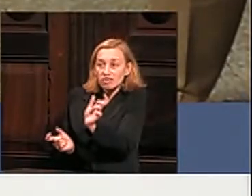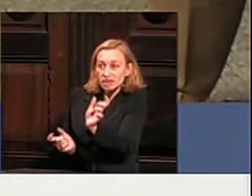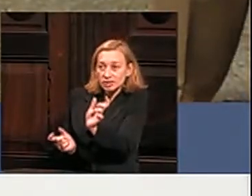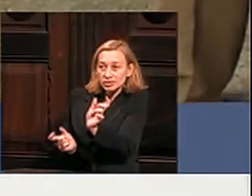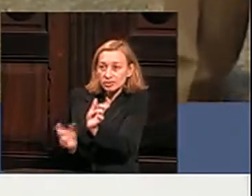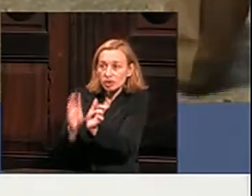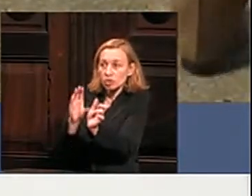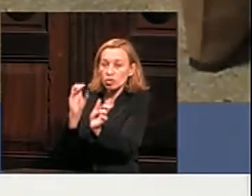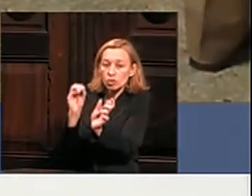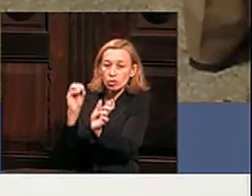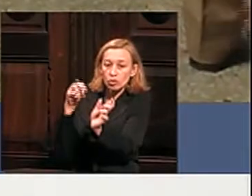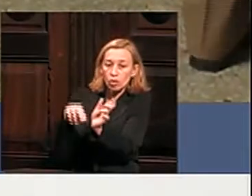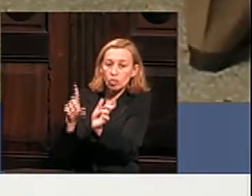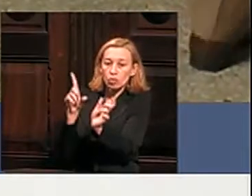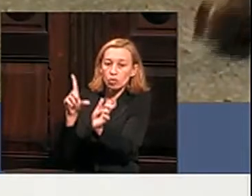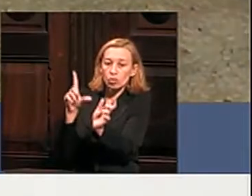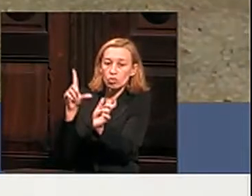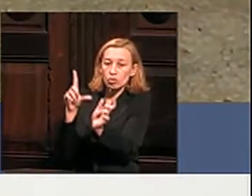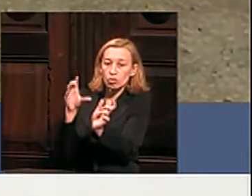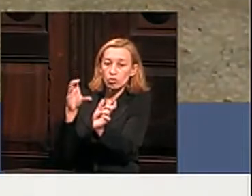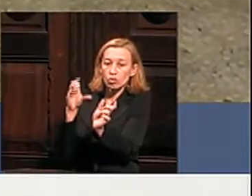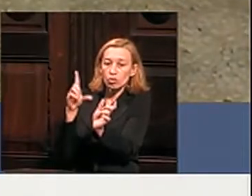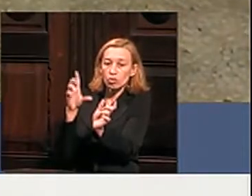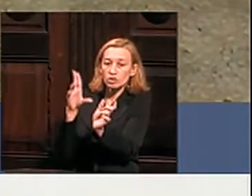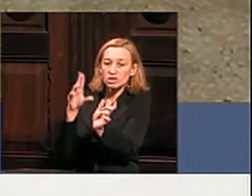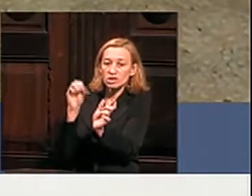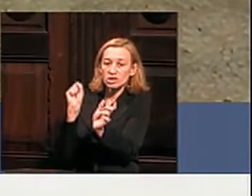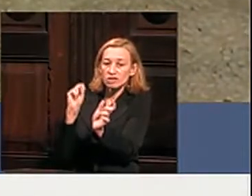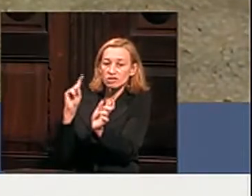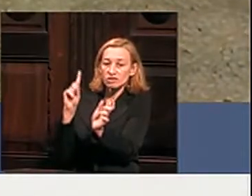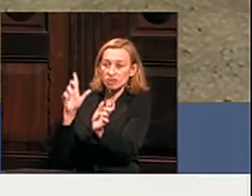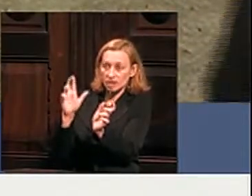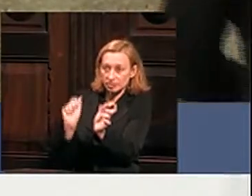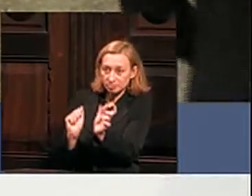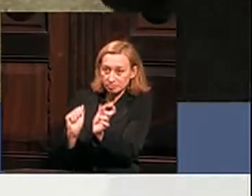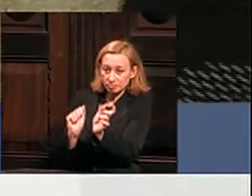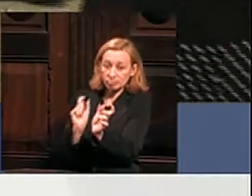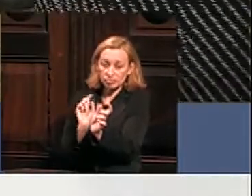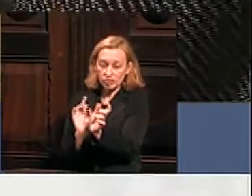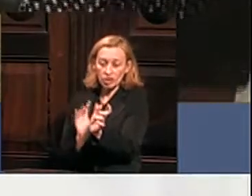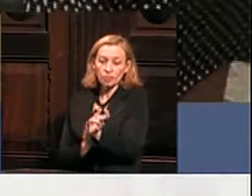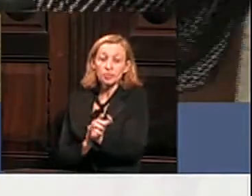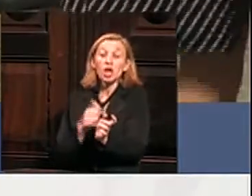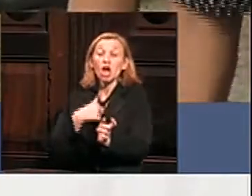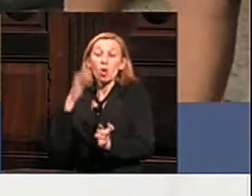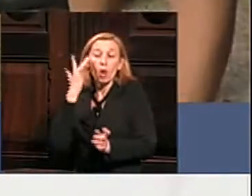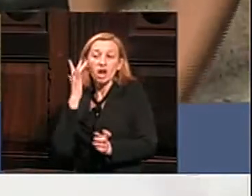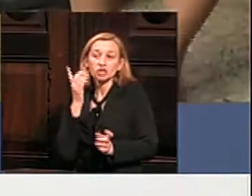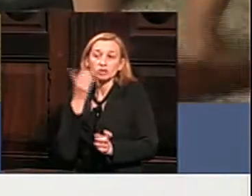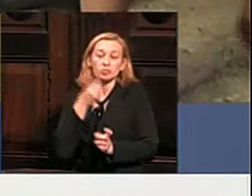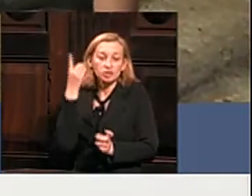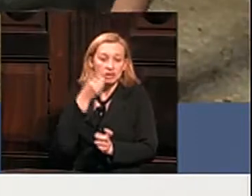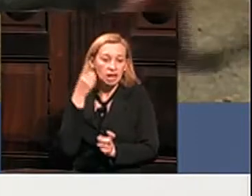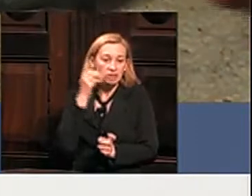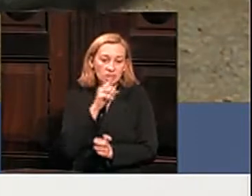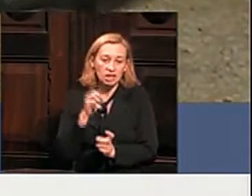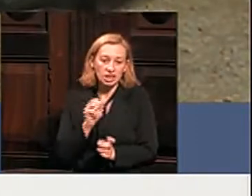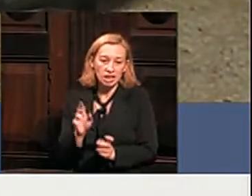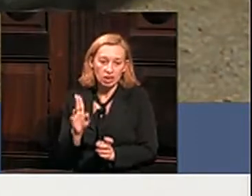conclusiva. Então, eu acho que o deputado Zaqueu Teixeira